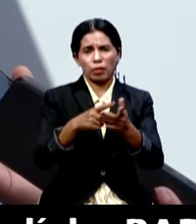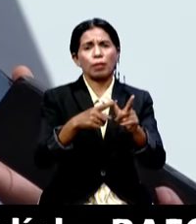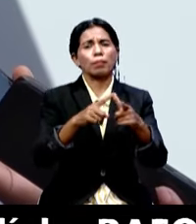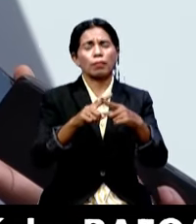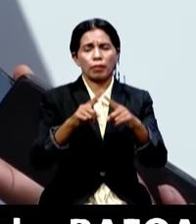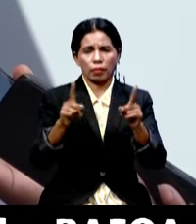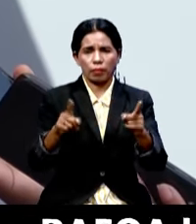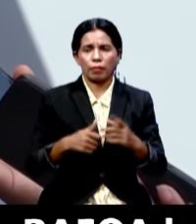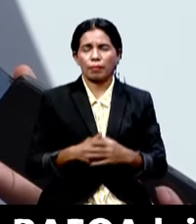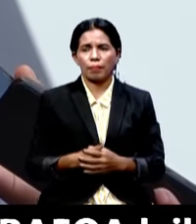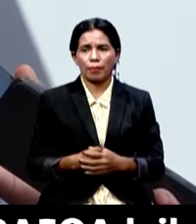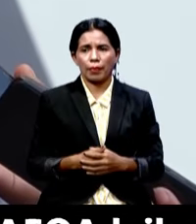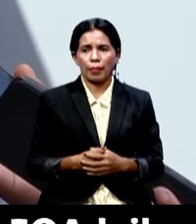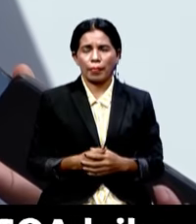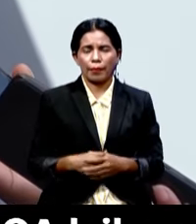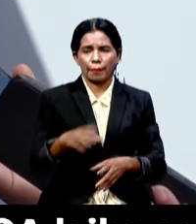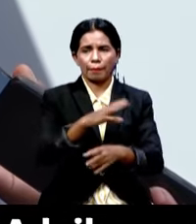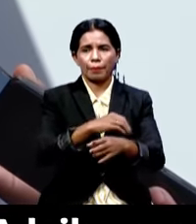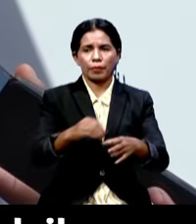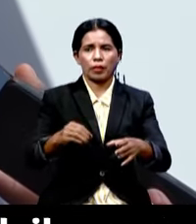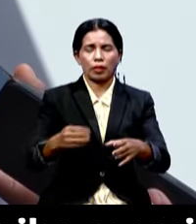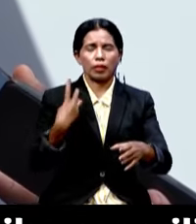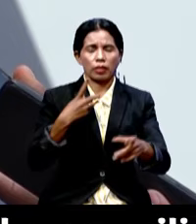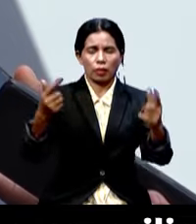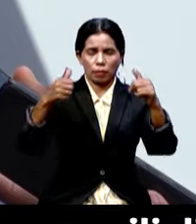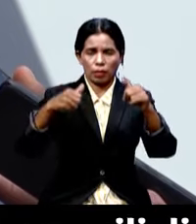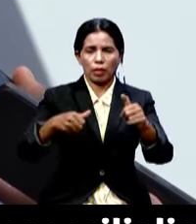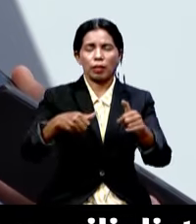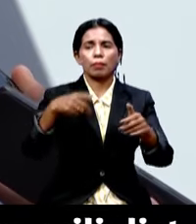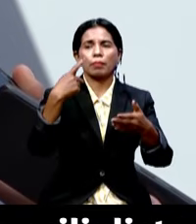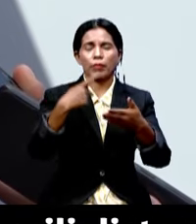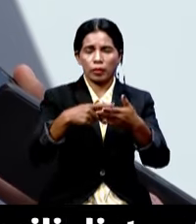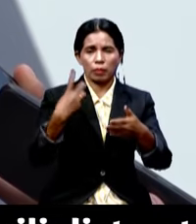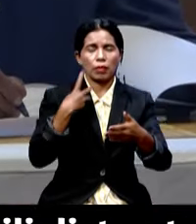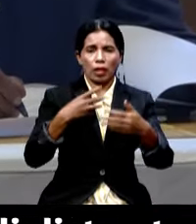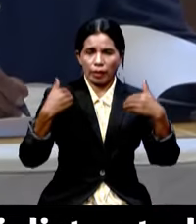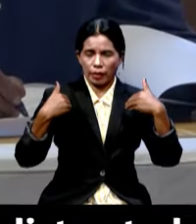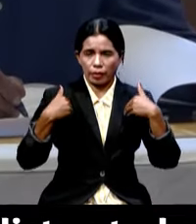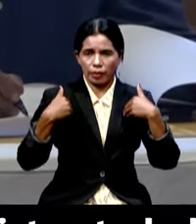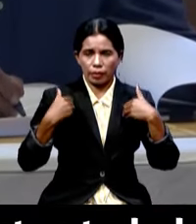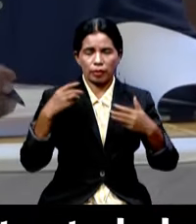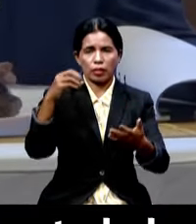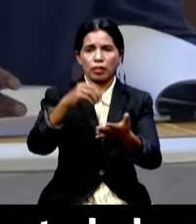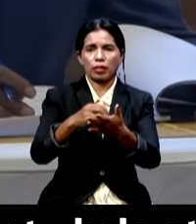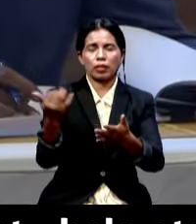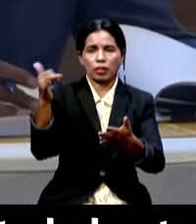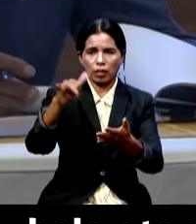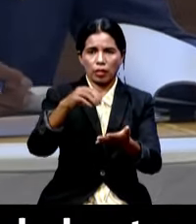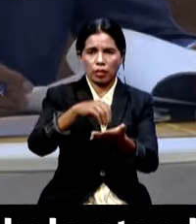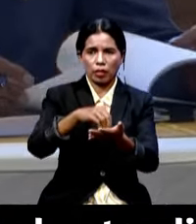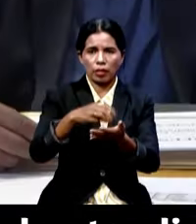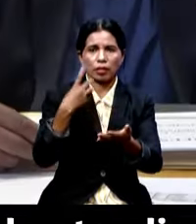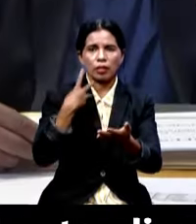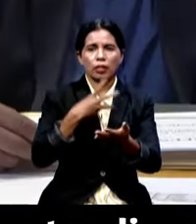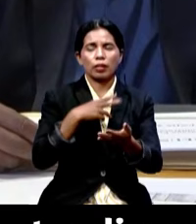Katakwe. E a 2024 e também o projeto Nebe Maka Iateona, Nebe Sertauela. Nebe Ita